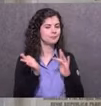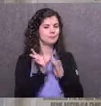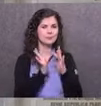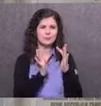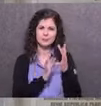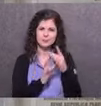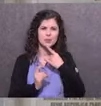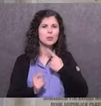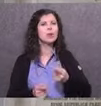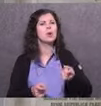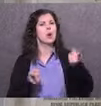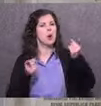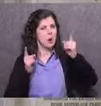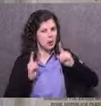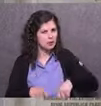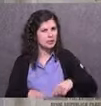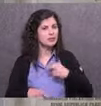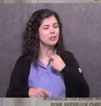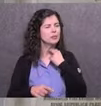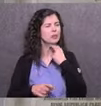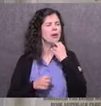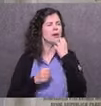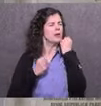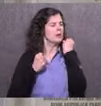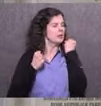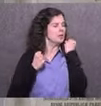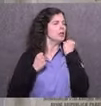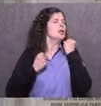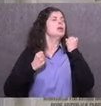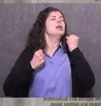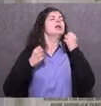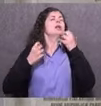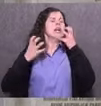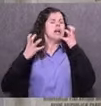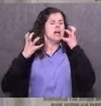outra vez com voz forte, expirou.